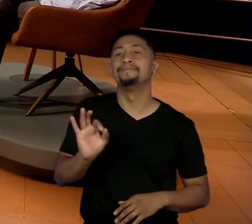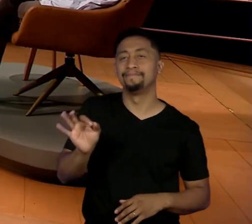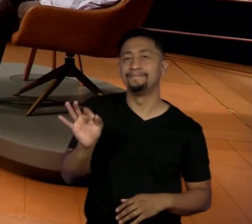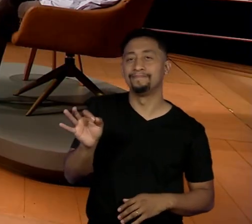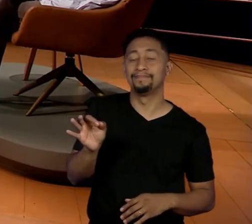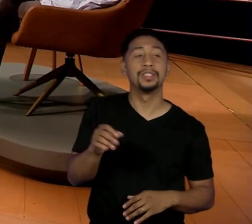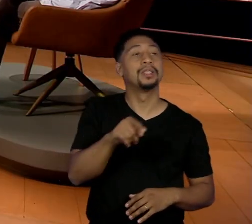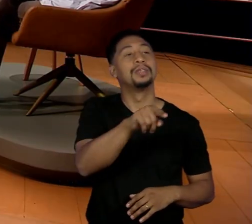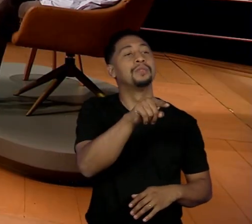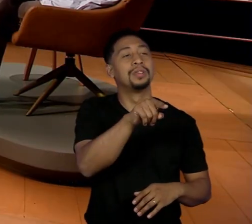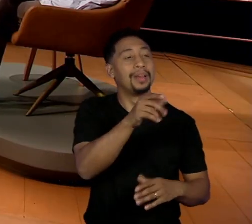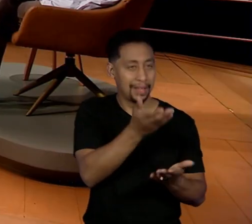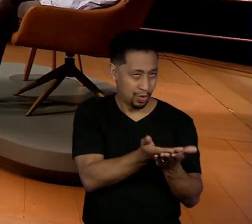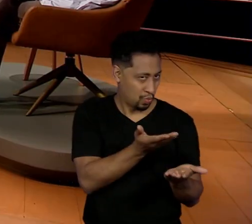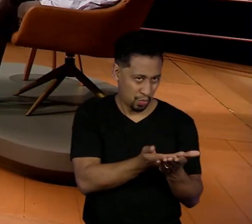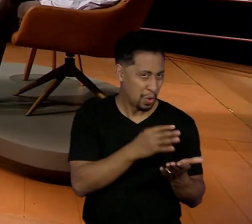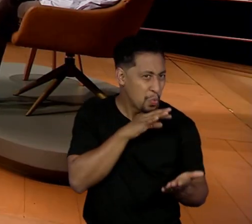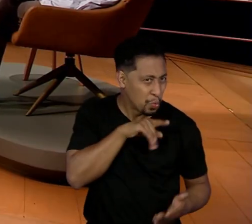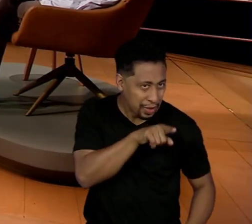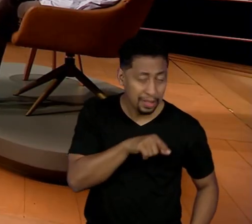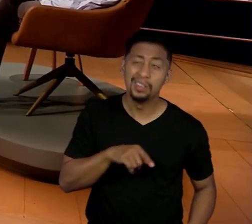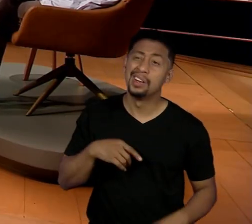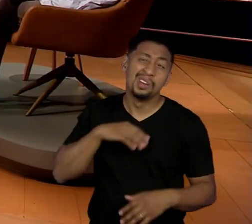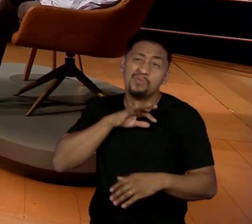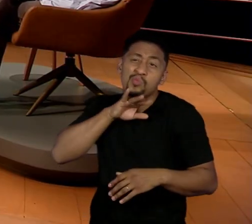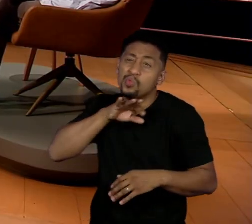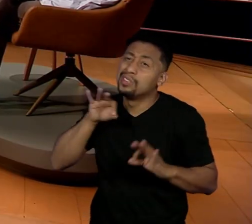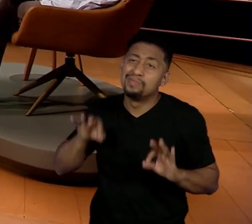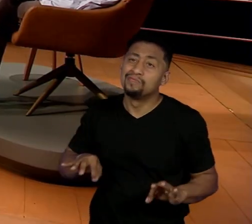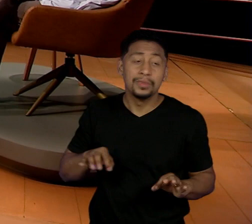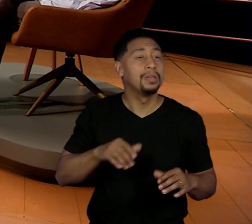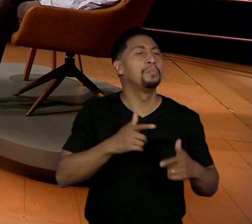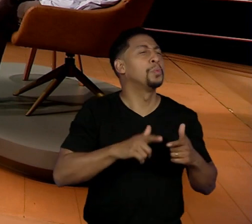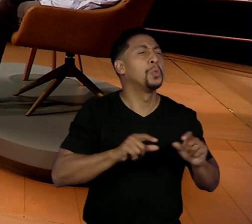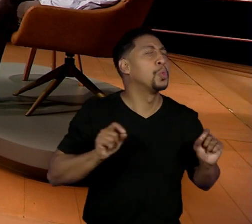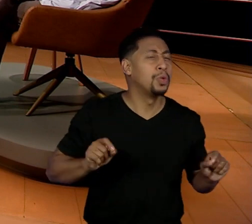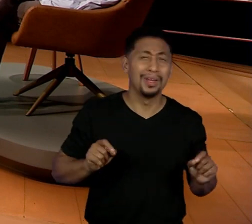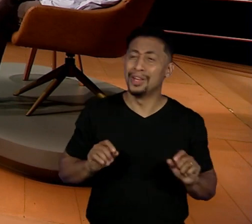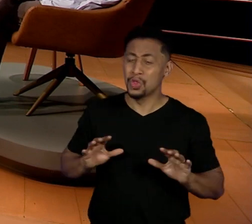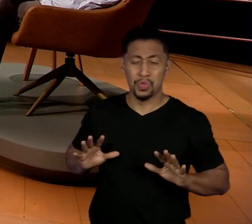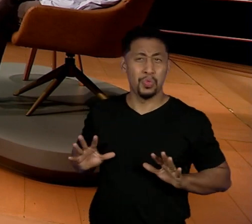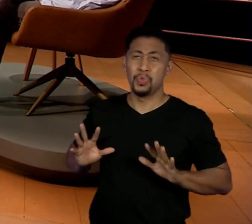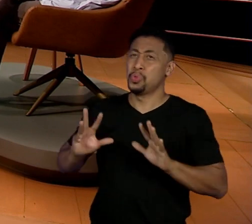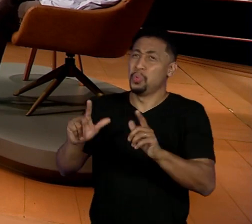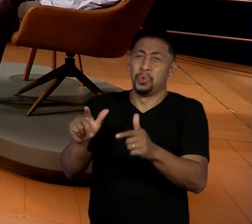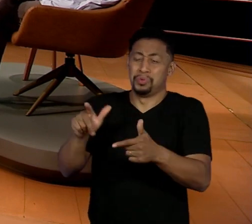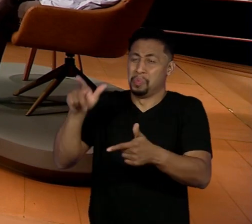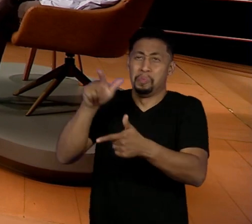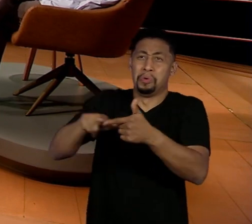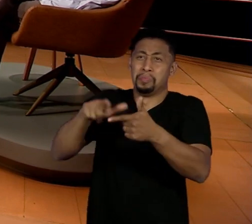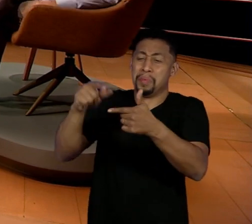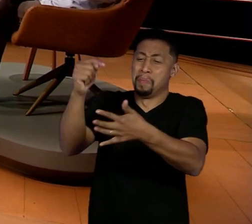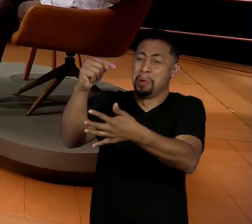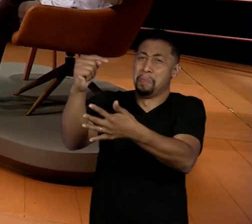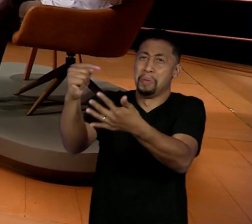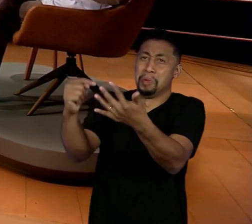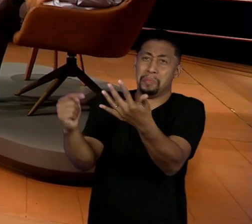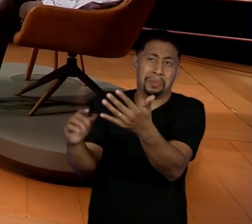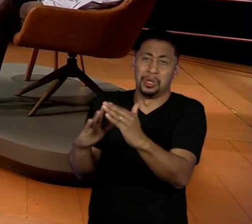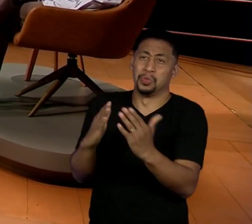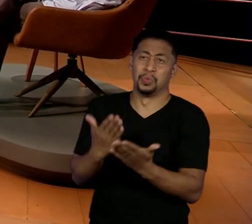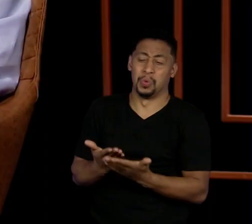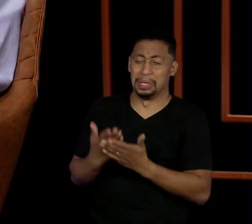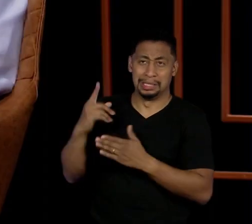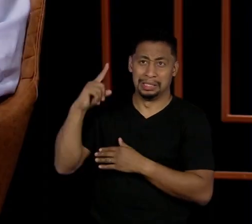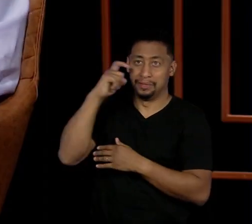era péssimo aluno. Qual era o teu problema? Todos. Todos. Eles riram aqui, ó. Eu prometo que eu não vou mais fazer